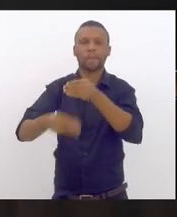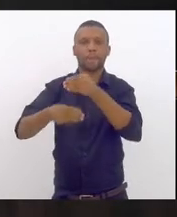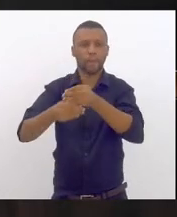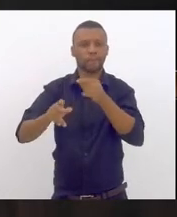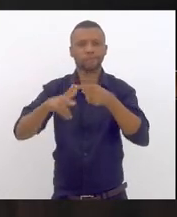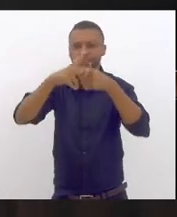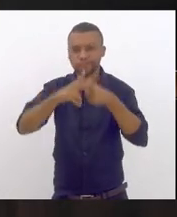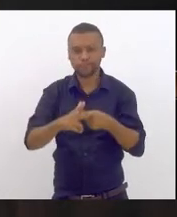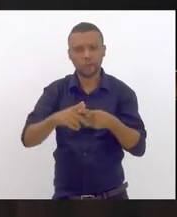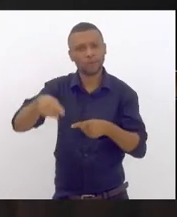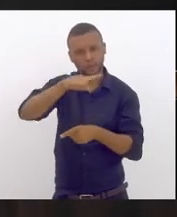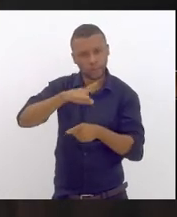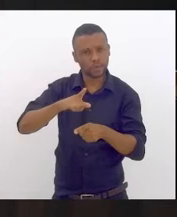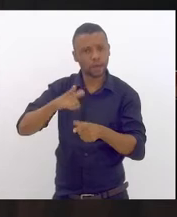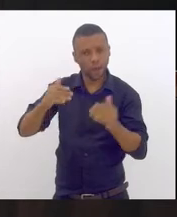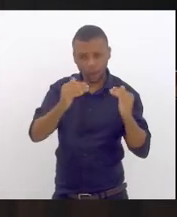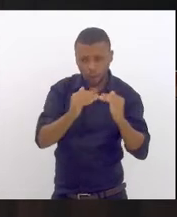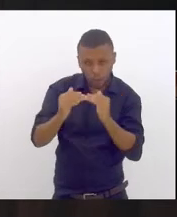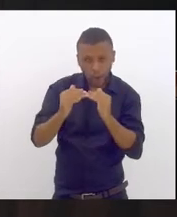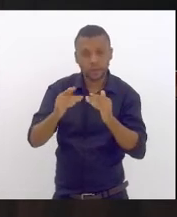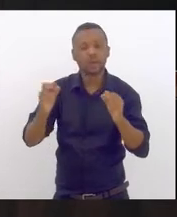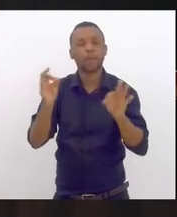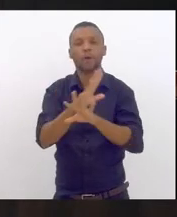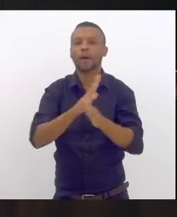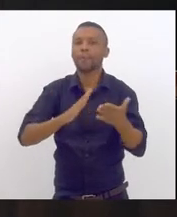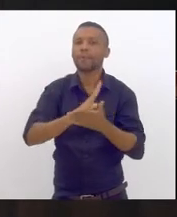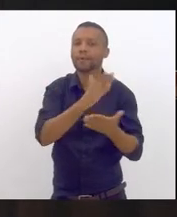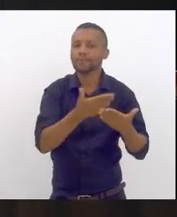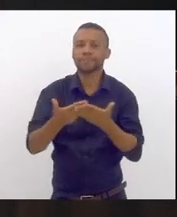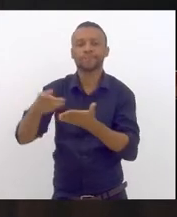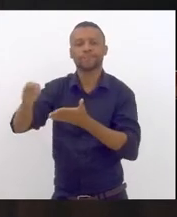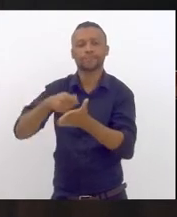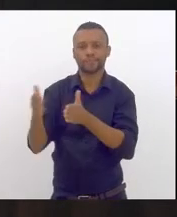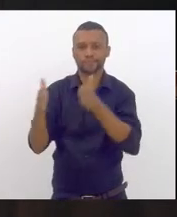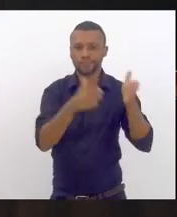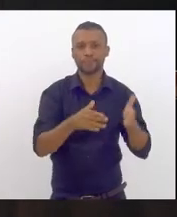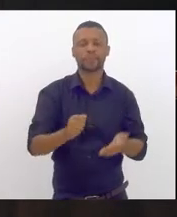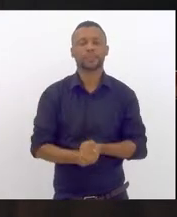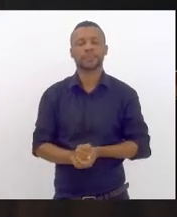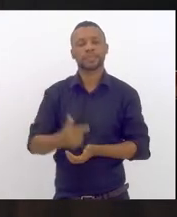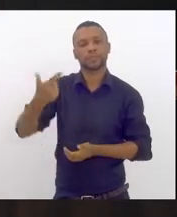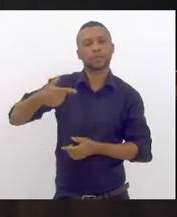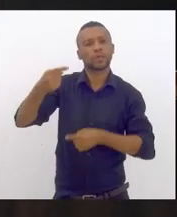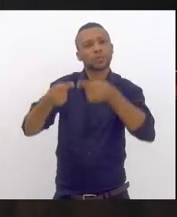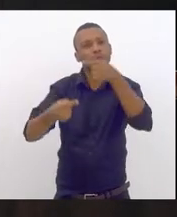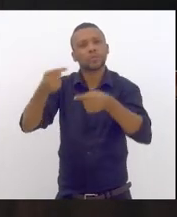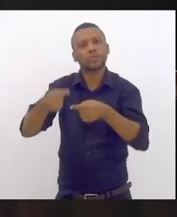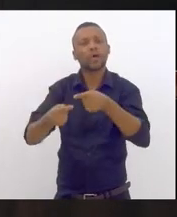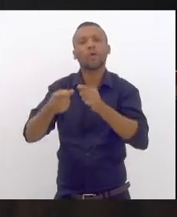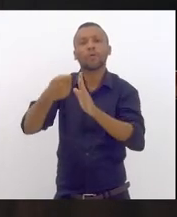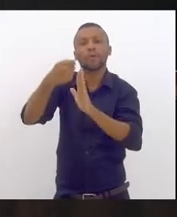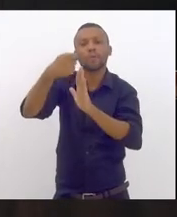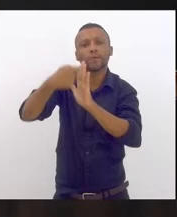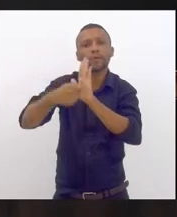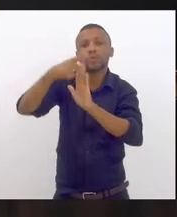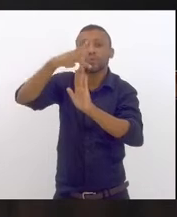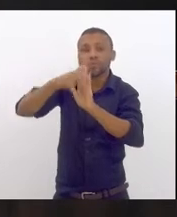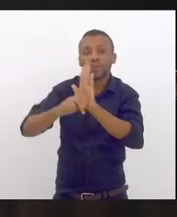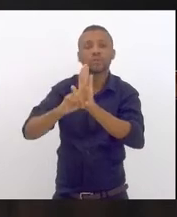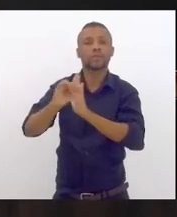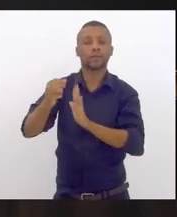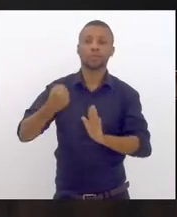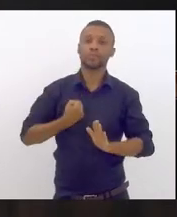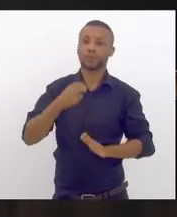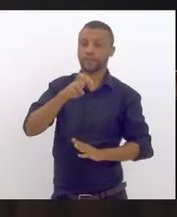estão. Aprovado, vai autógrafo. Em segunda discussão, redação do vencido. Projeto de lei